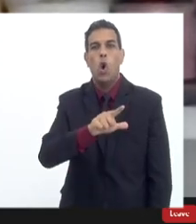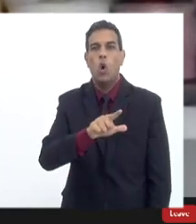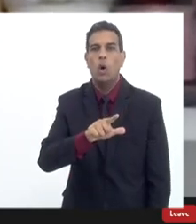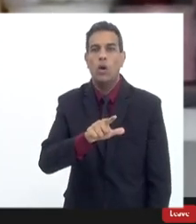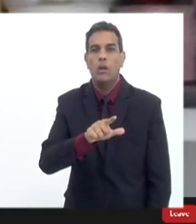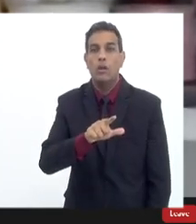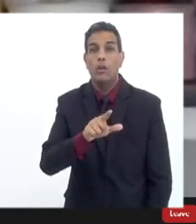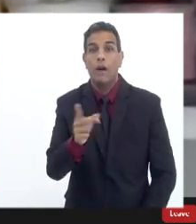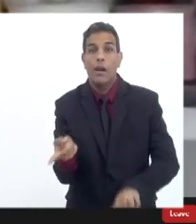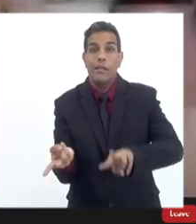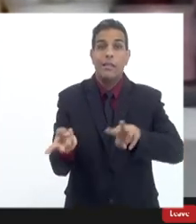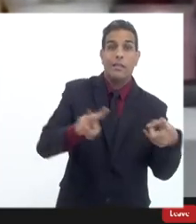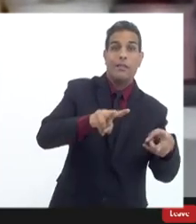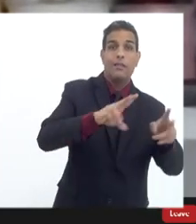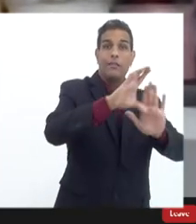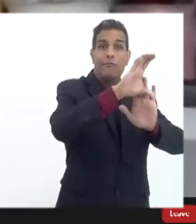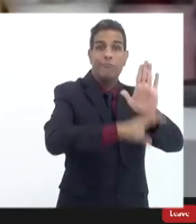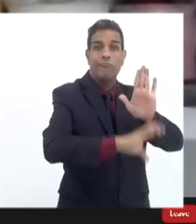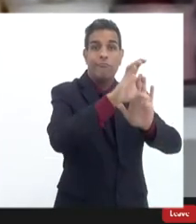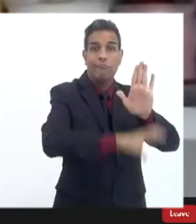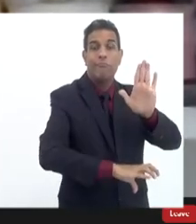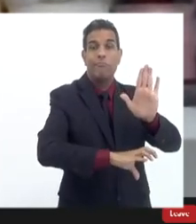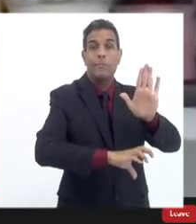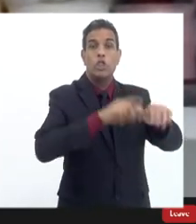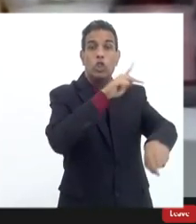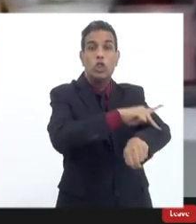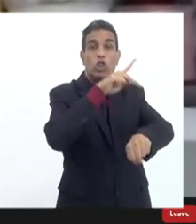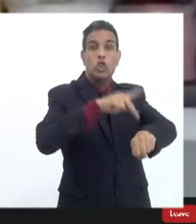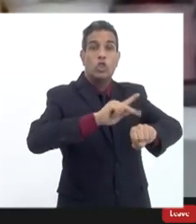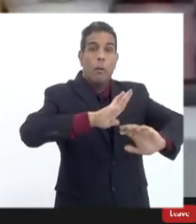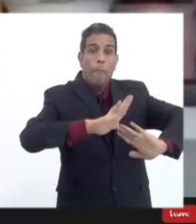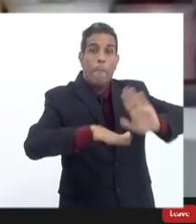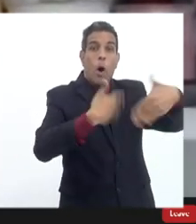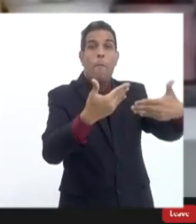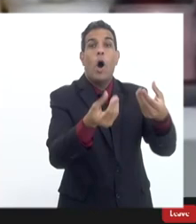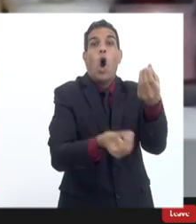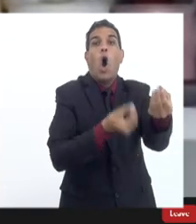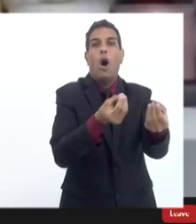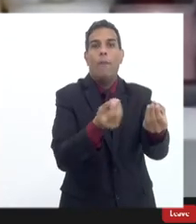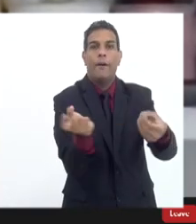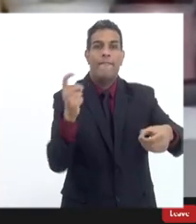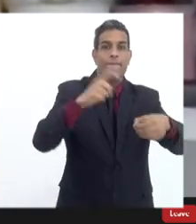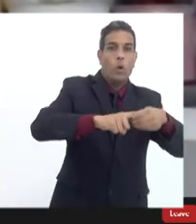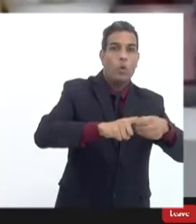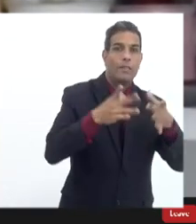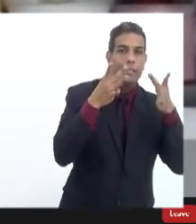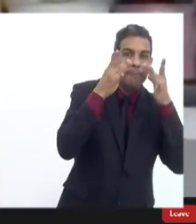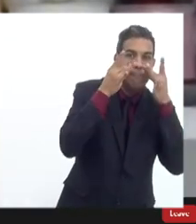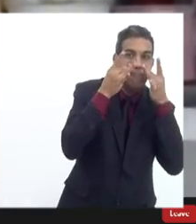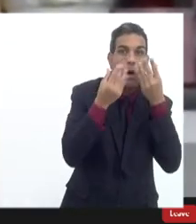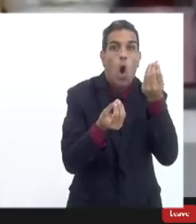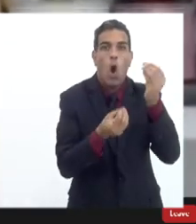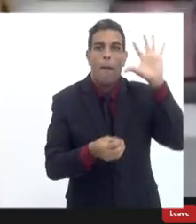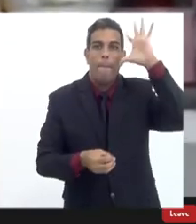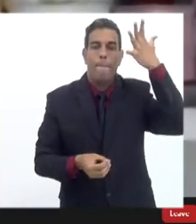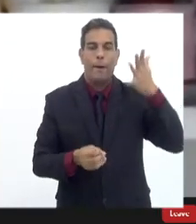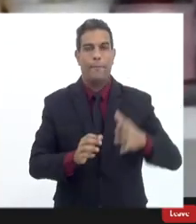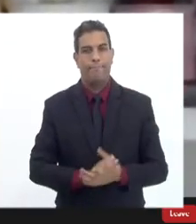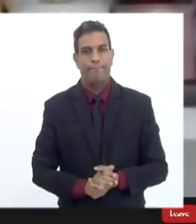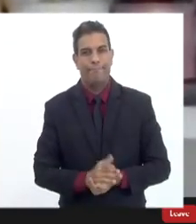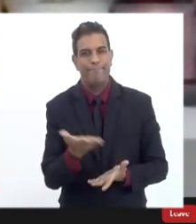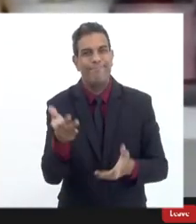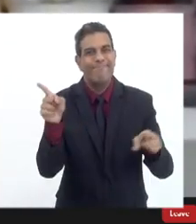desenho curricular dos processos de escolarização daqui para frente, né? E ainda, o rodízio